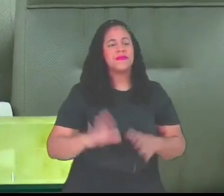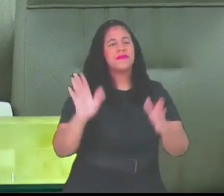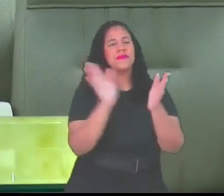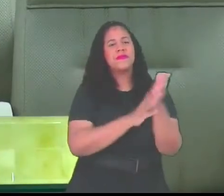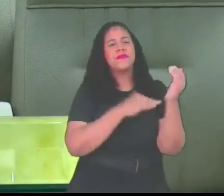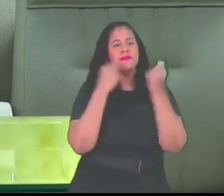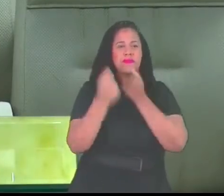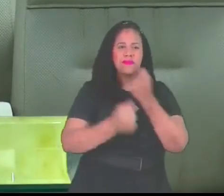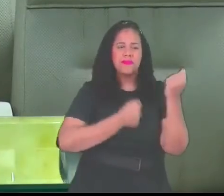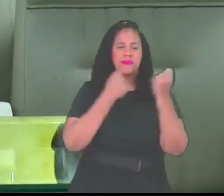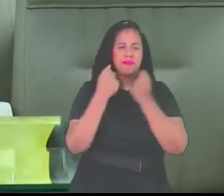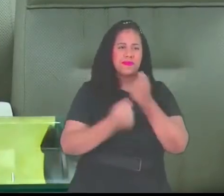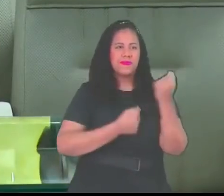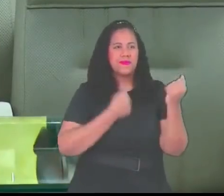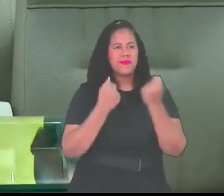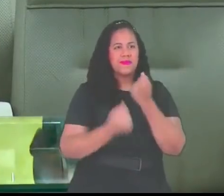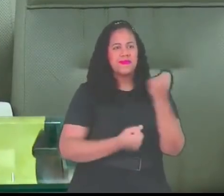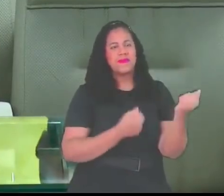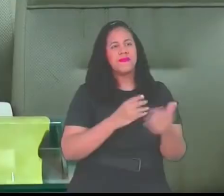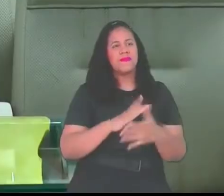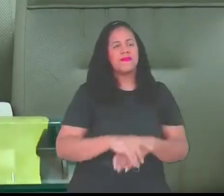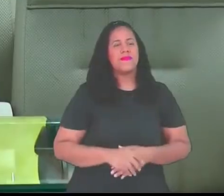Aleluia!